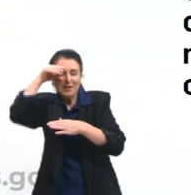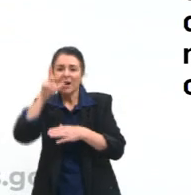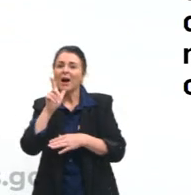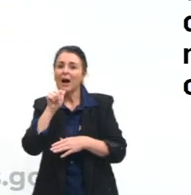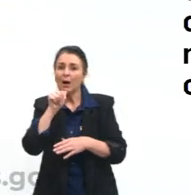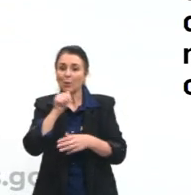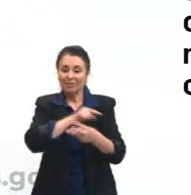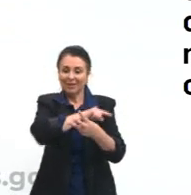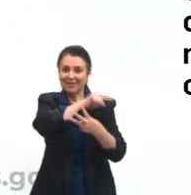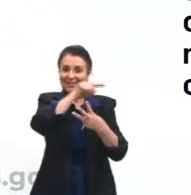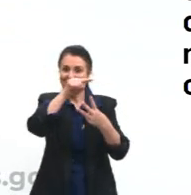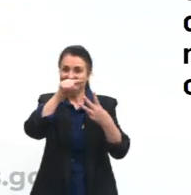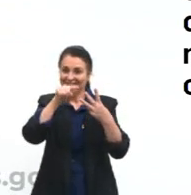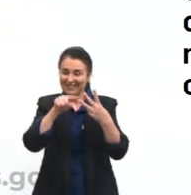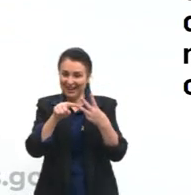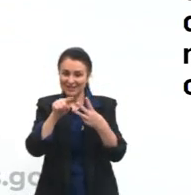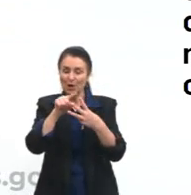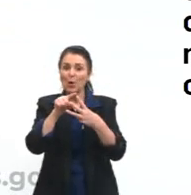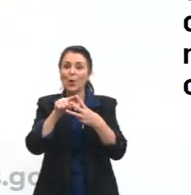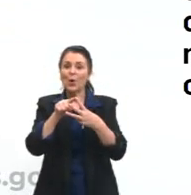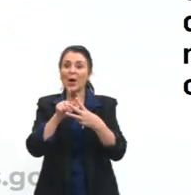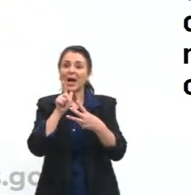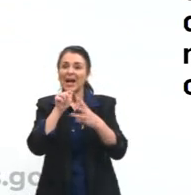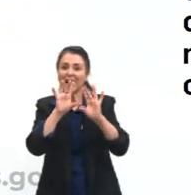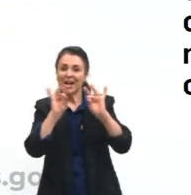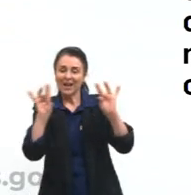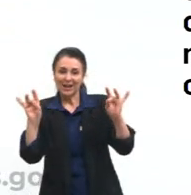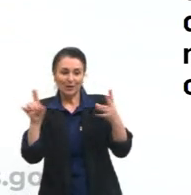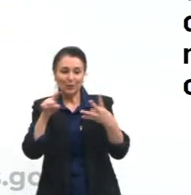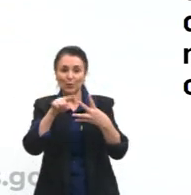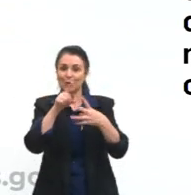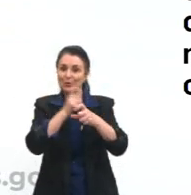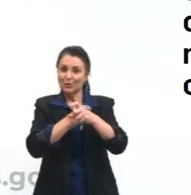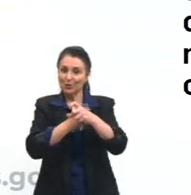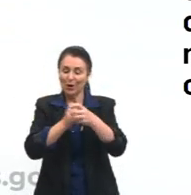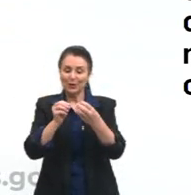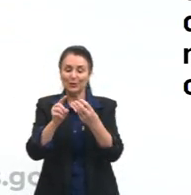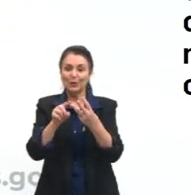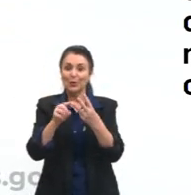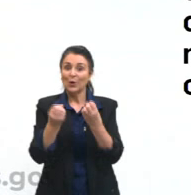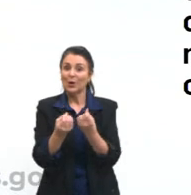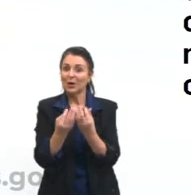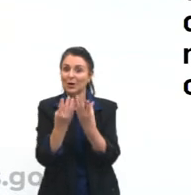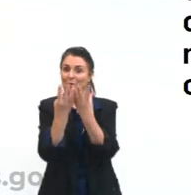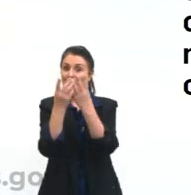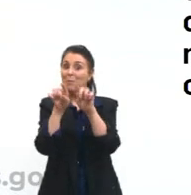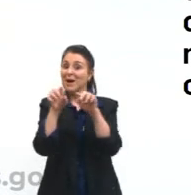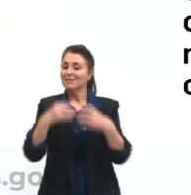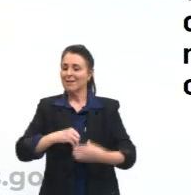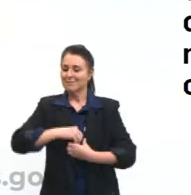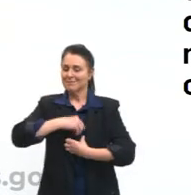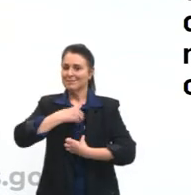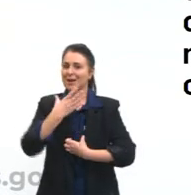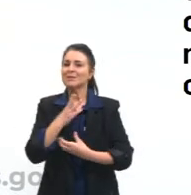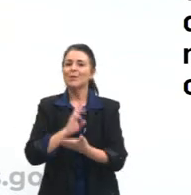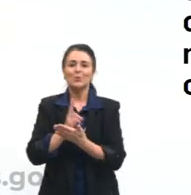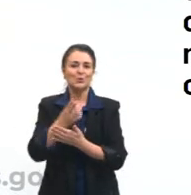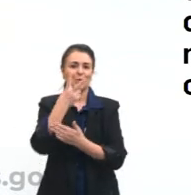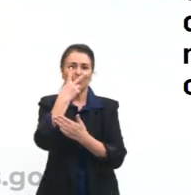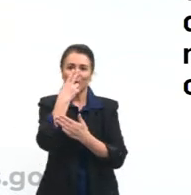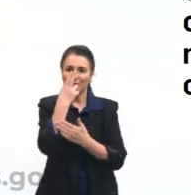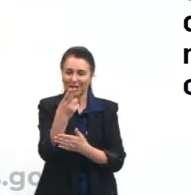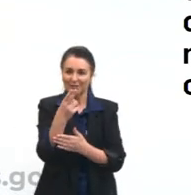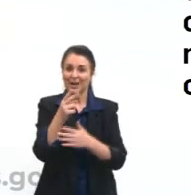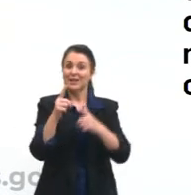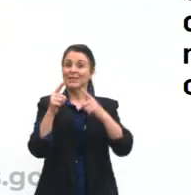passaria por três estados líquido sólido e gasoso mantendo sua essência intacta daí um dos porquês de